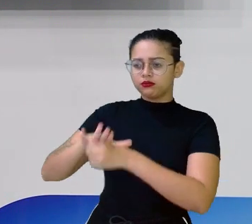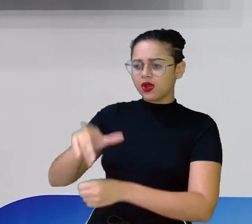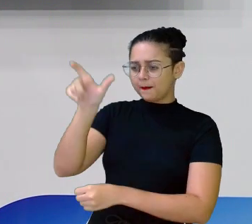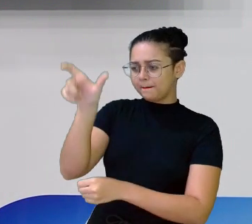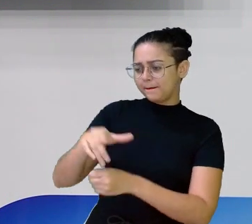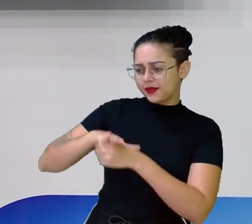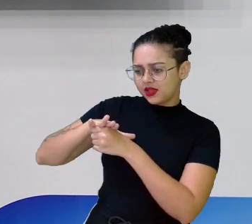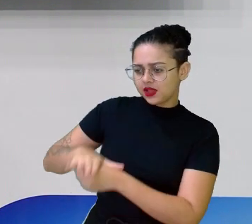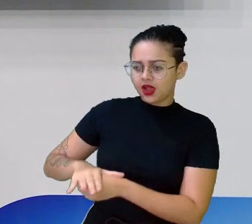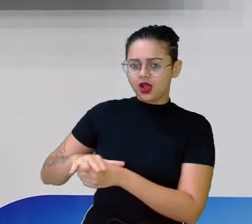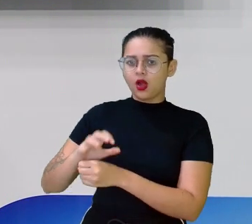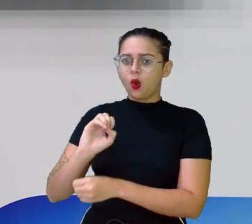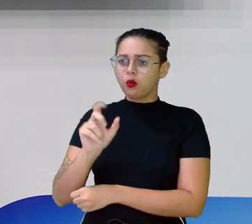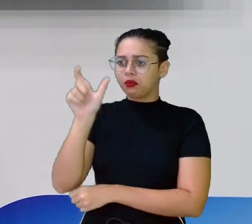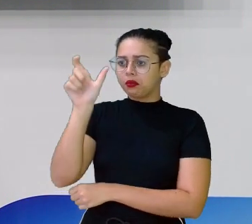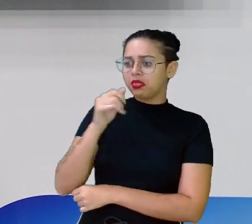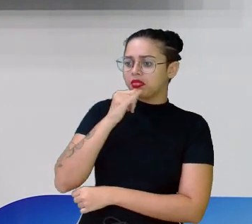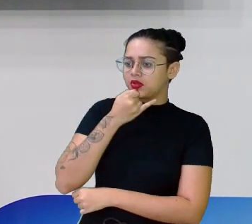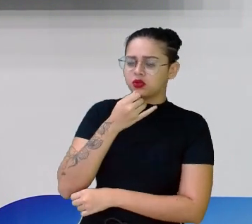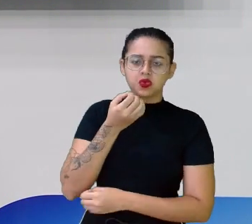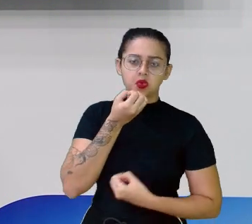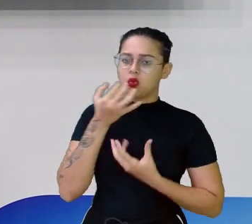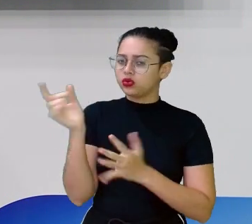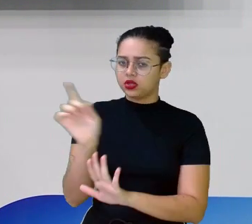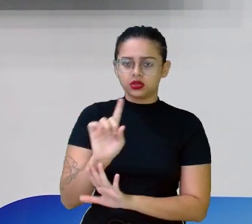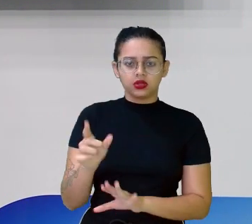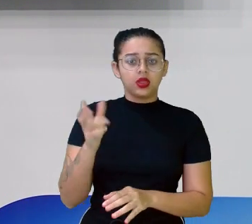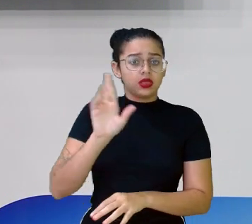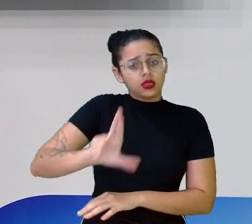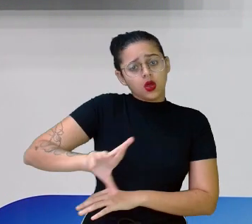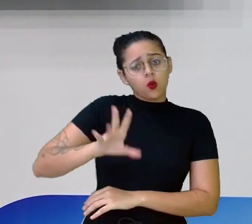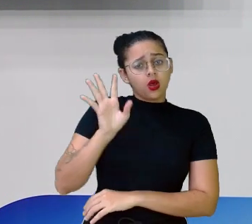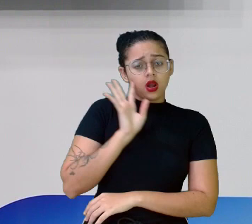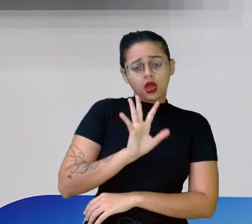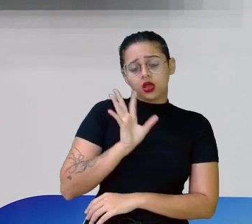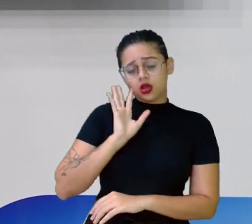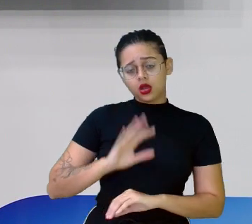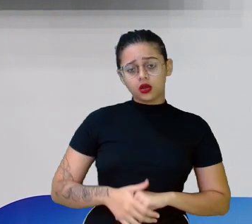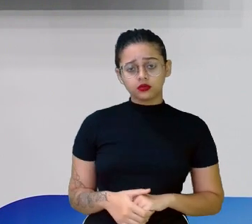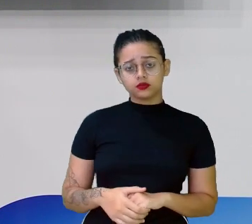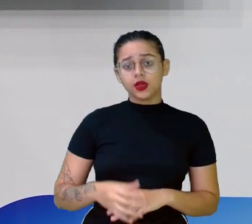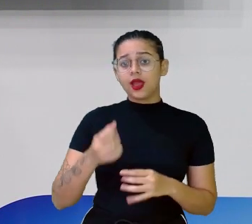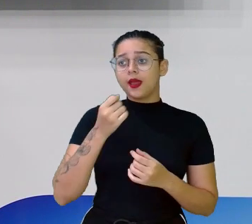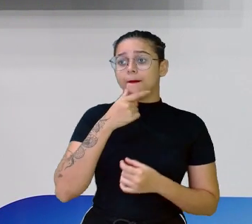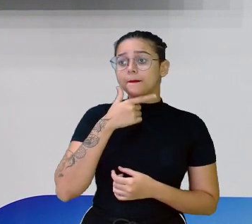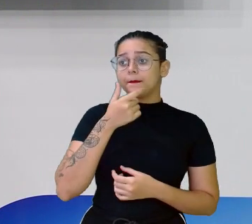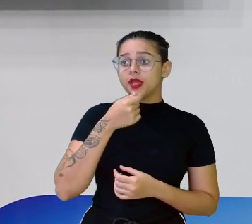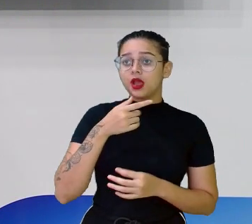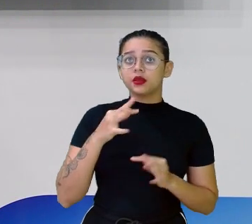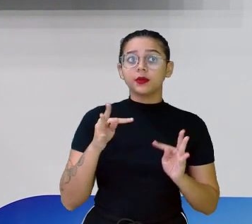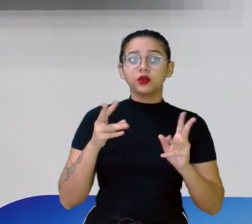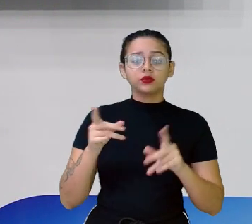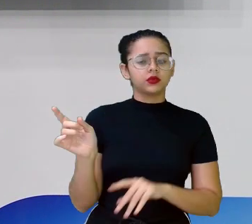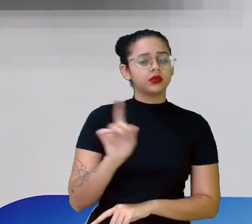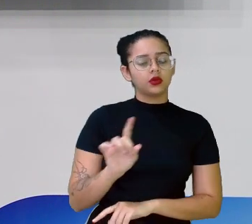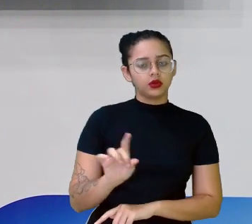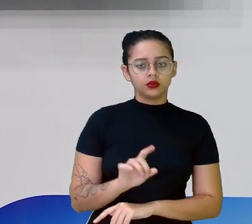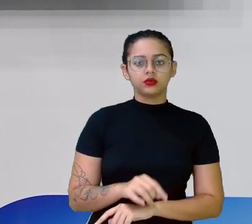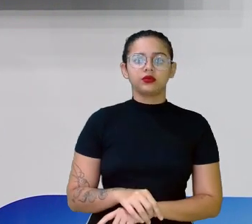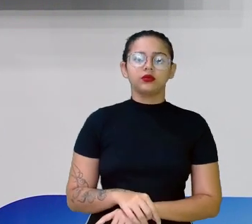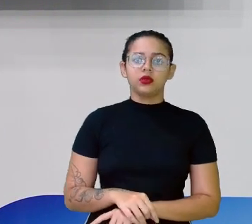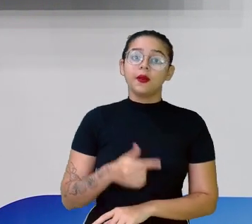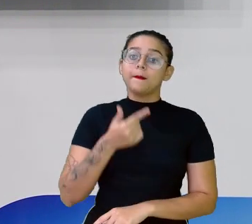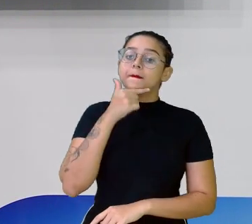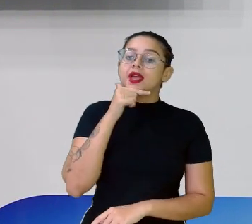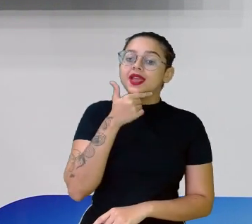triste, não conta, não é bacana. É para no final da piada todo mundo, e não é rir só por rir, é porque realmente foi